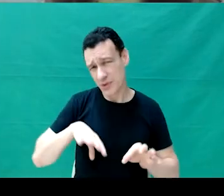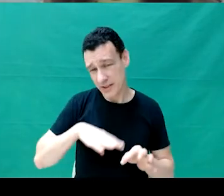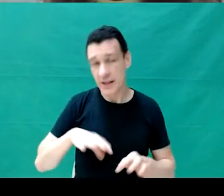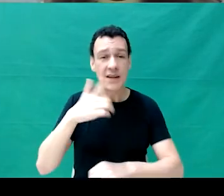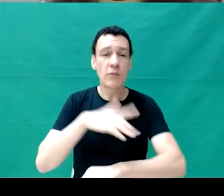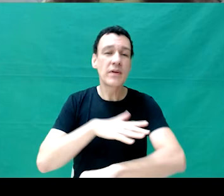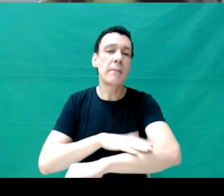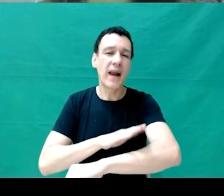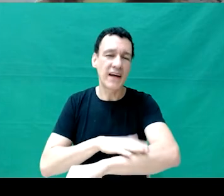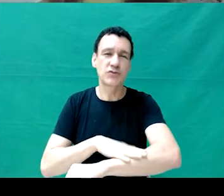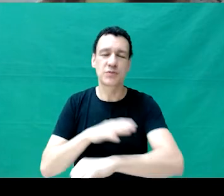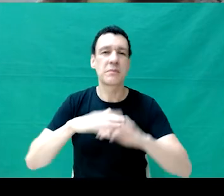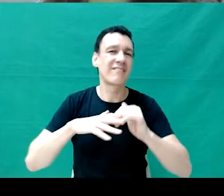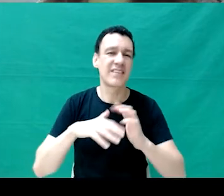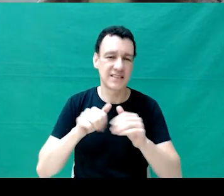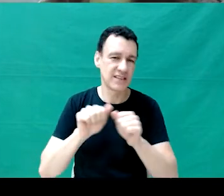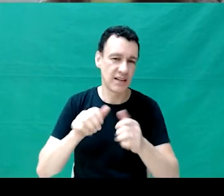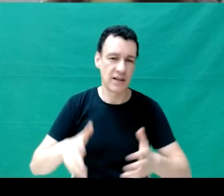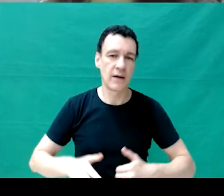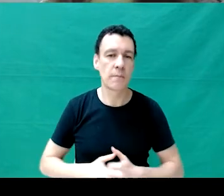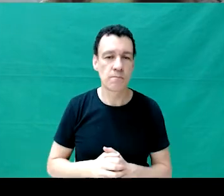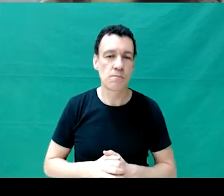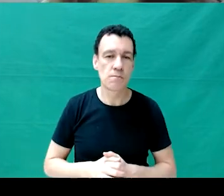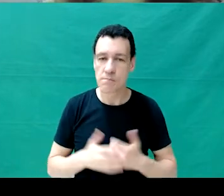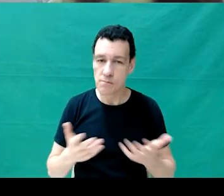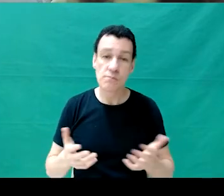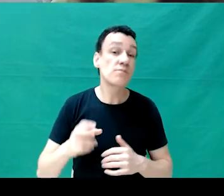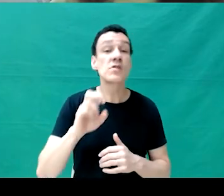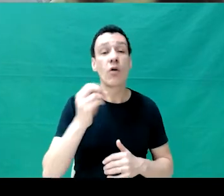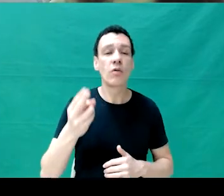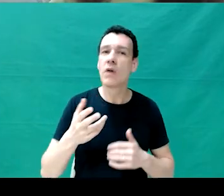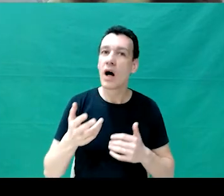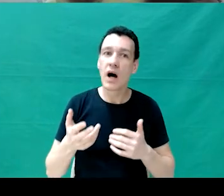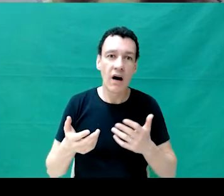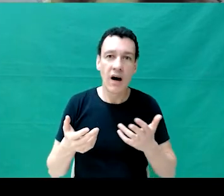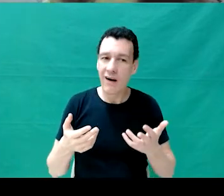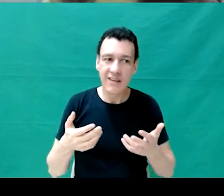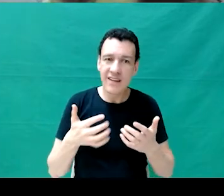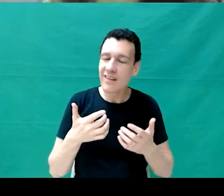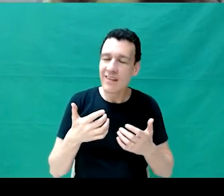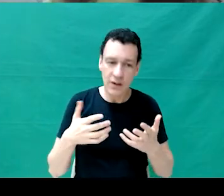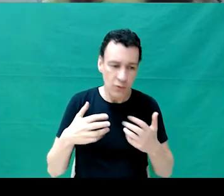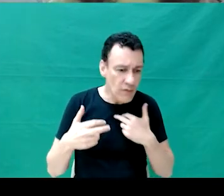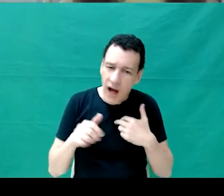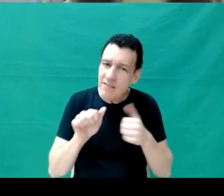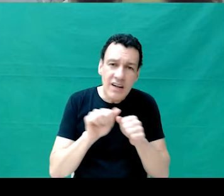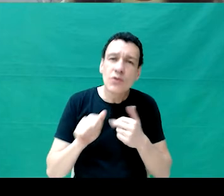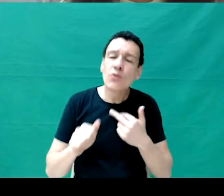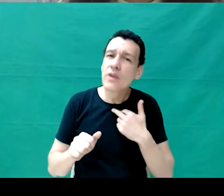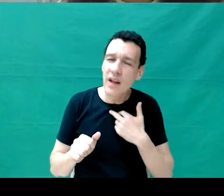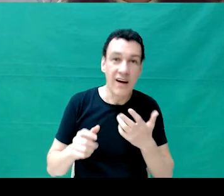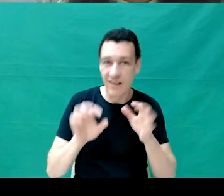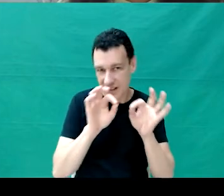Imagine só em uma reunião onde na sua equipe tem uma pessoa que não tem o